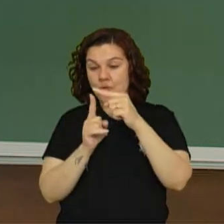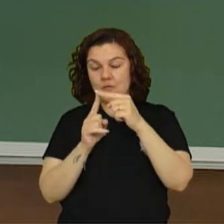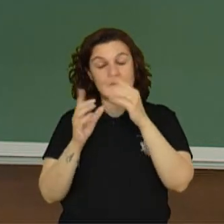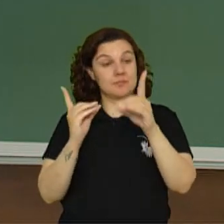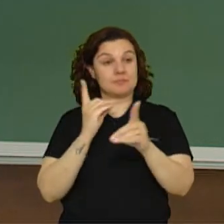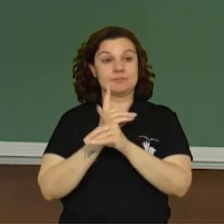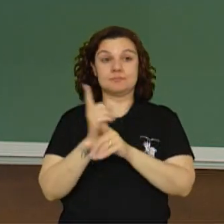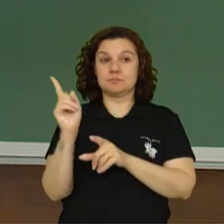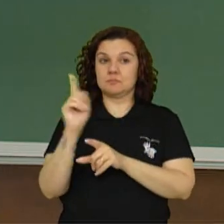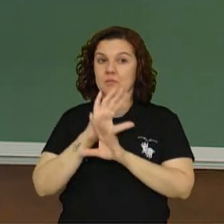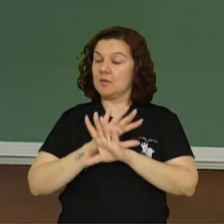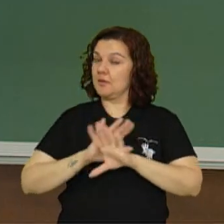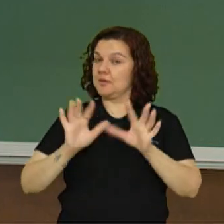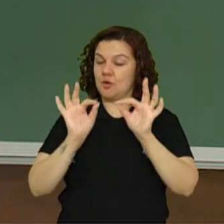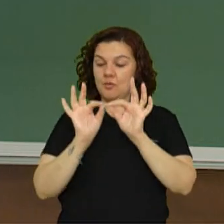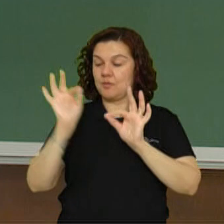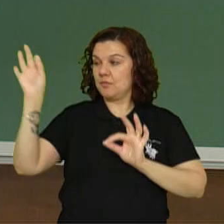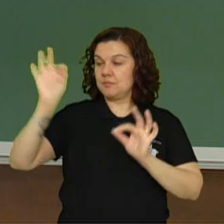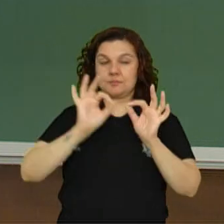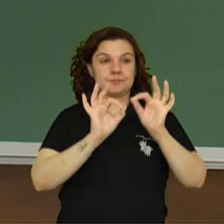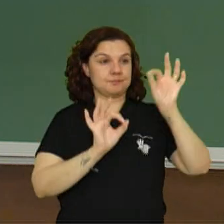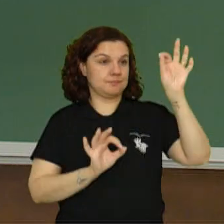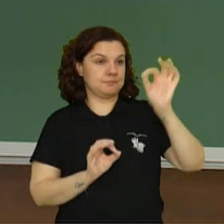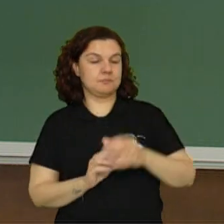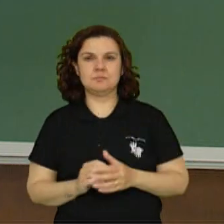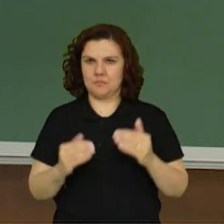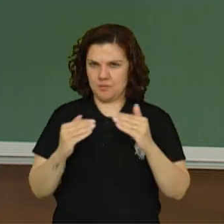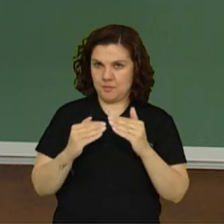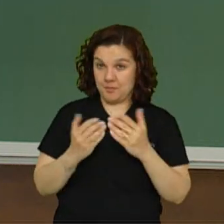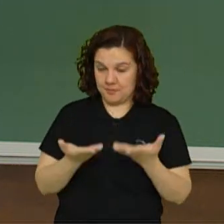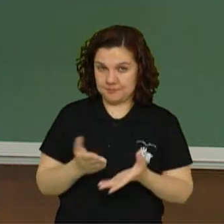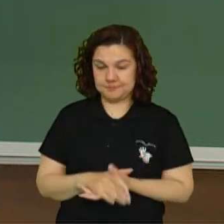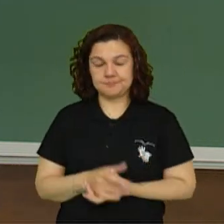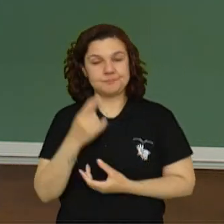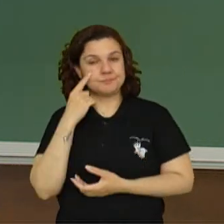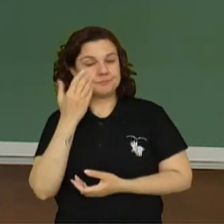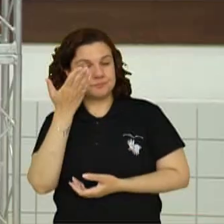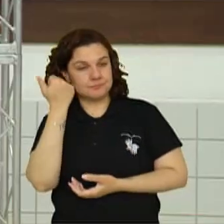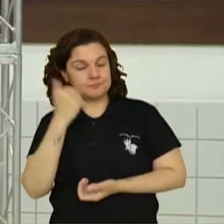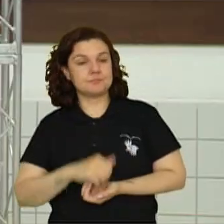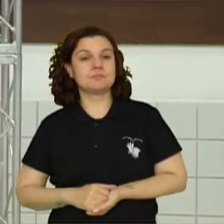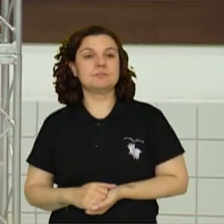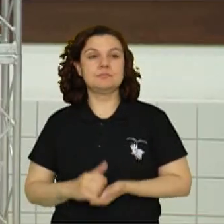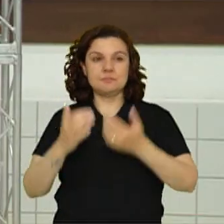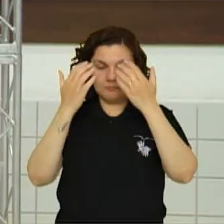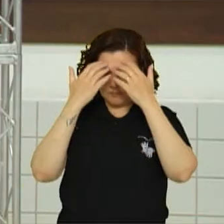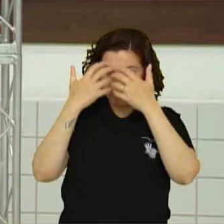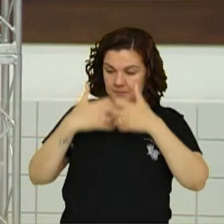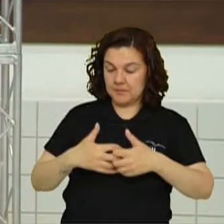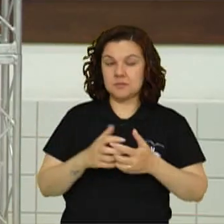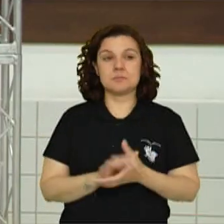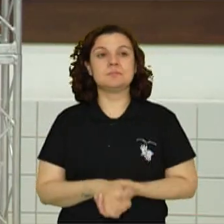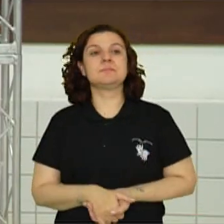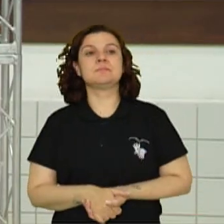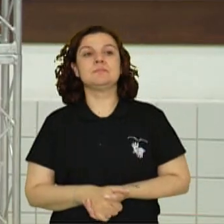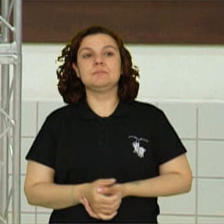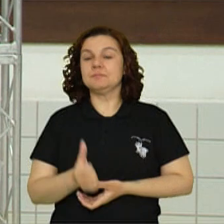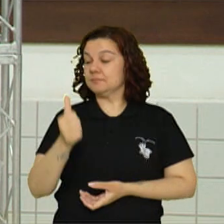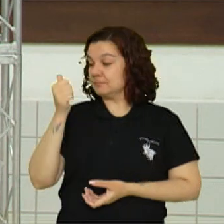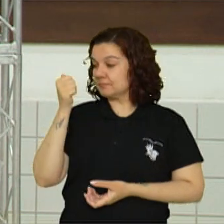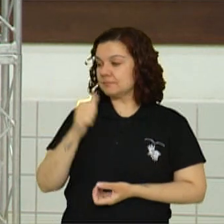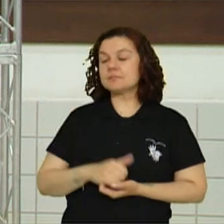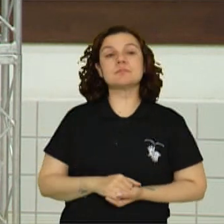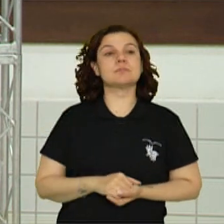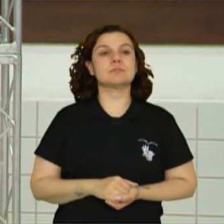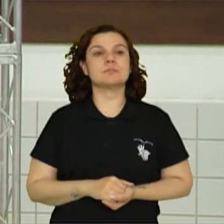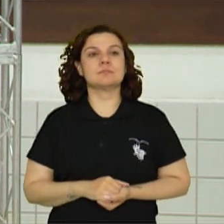para as figuras. Os vértices estão longe. Concorda comigo? Então pensa um pouquinho. Pensa um pouquinho e responde